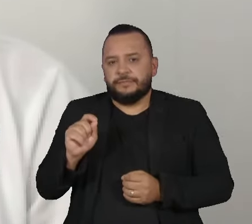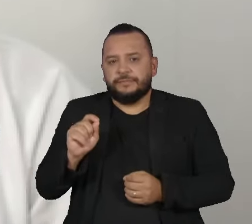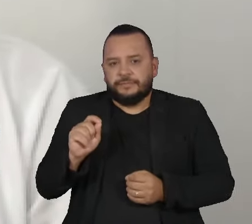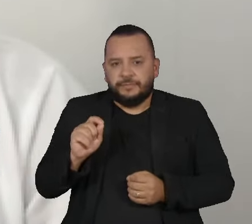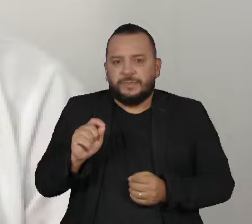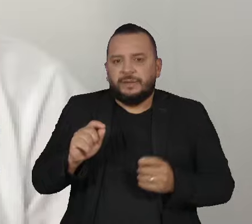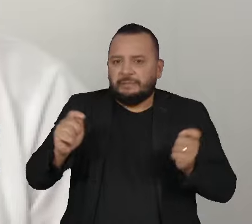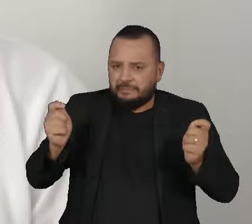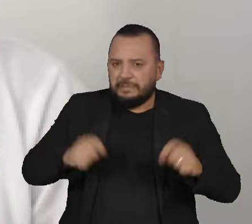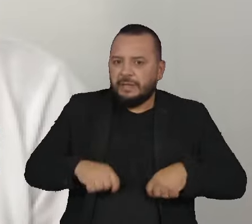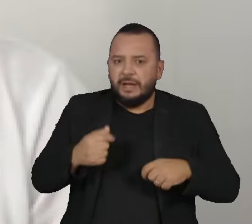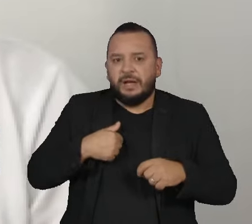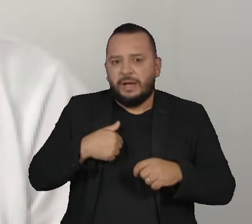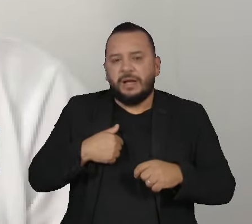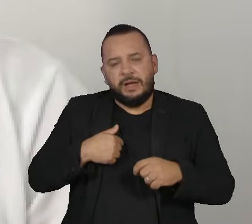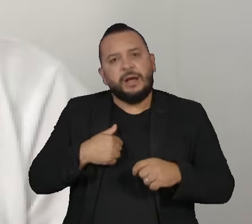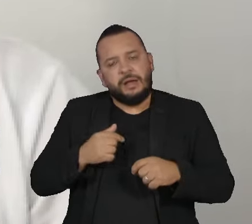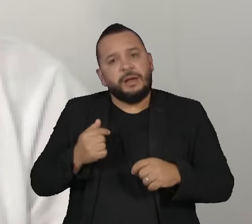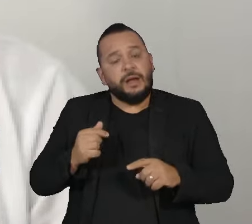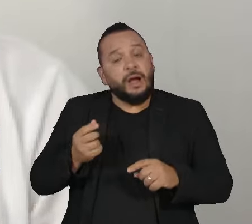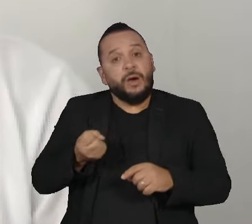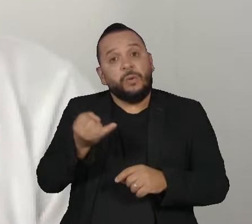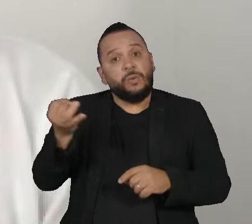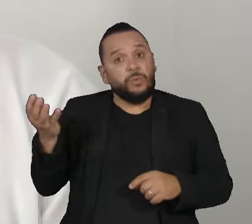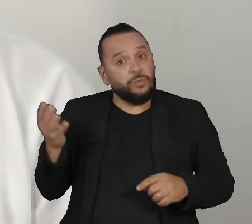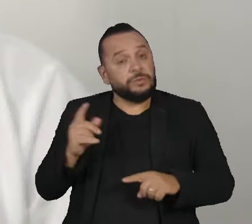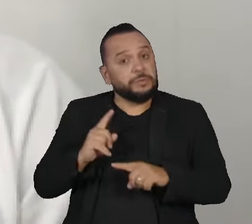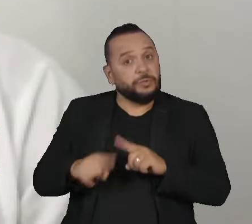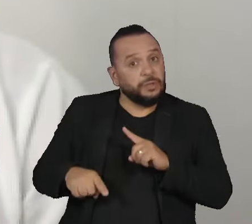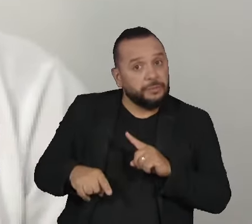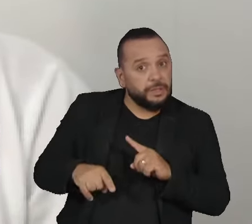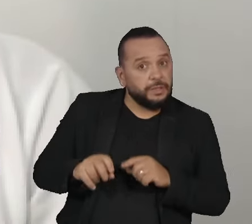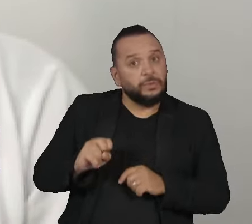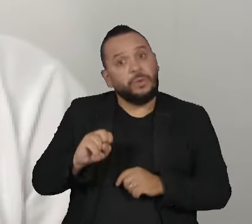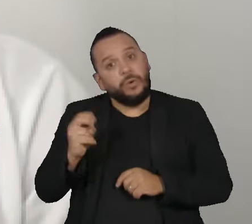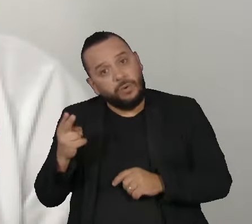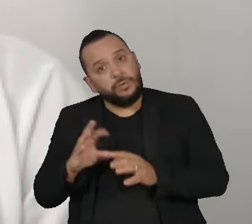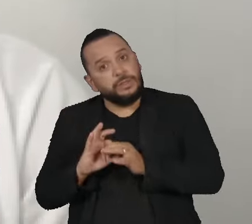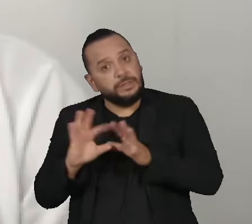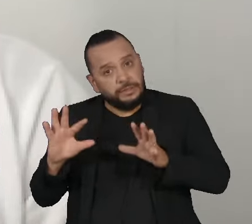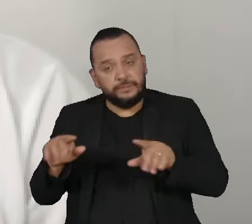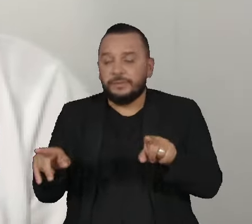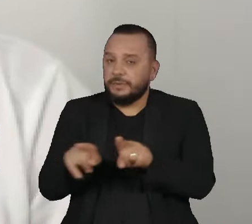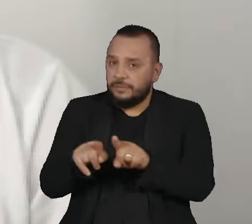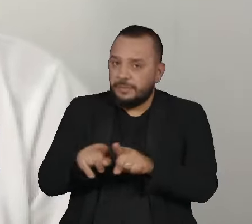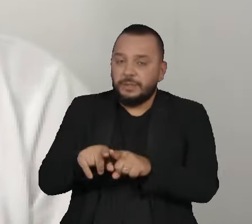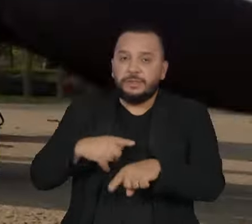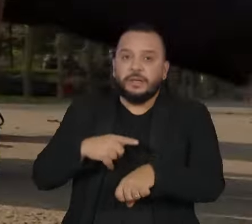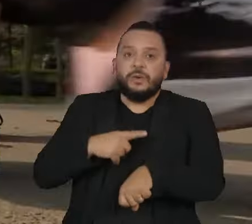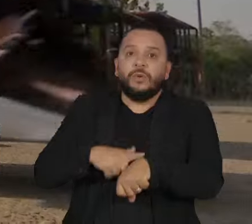essas possíveis restrições de cada aluno e se aplicar uma rotina que vá atender